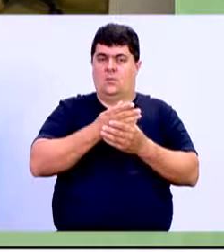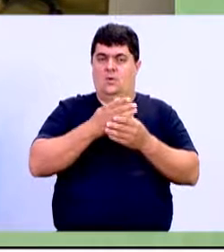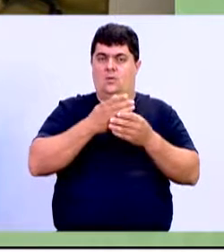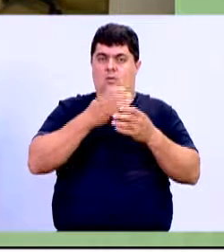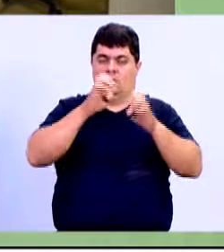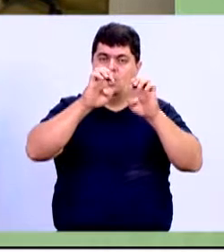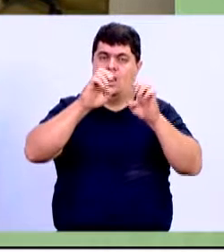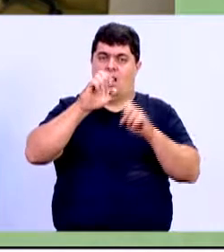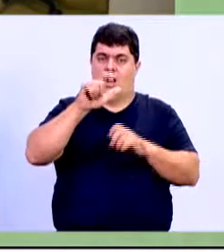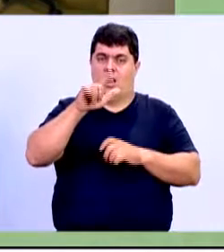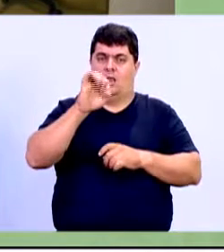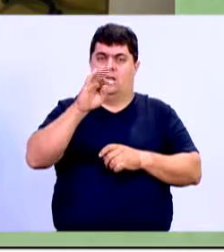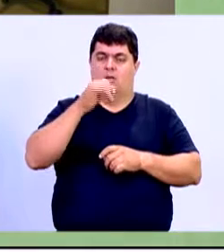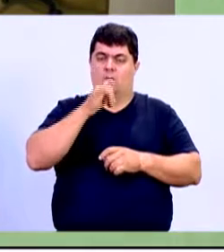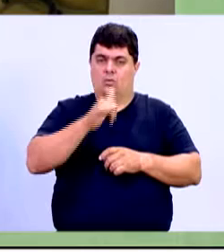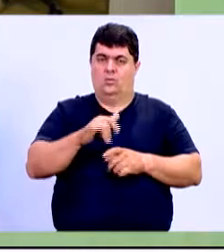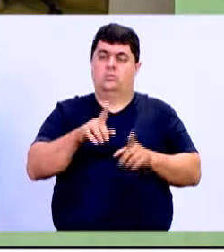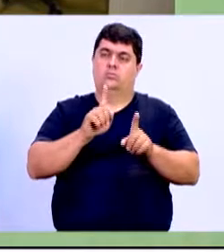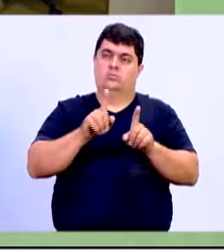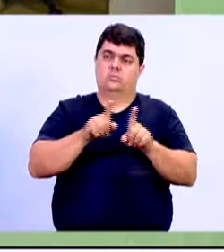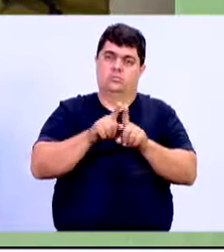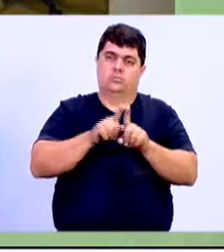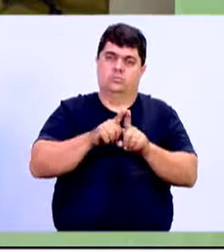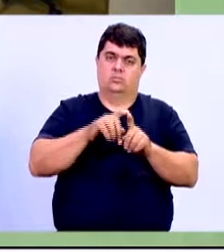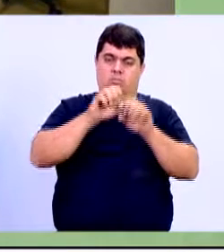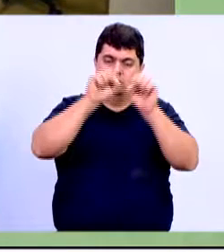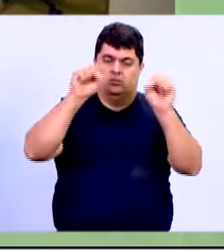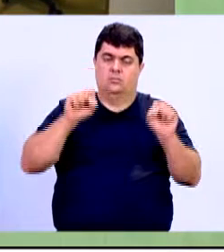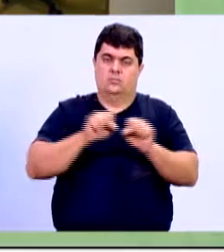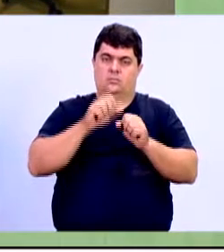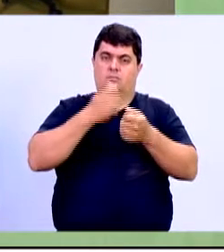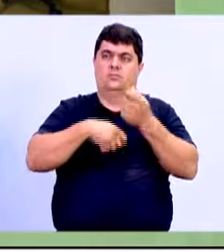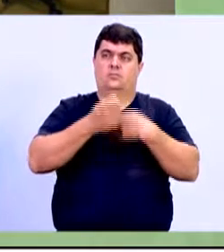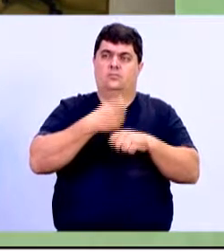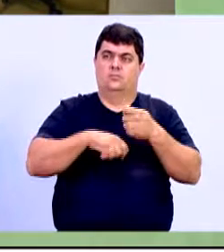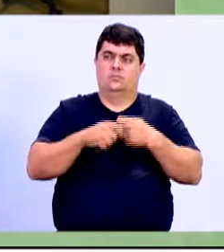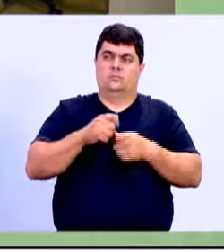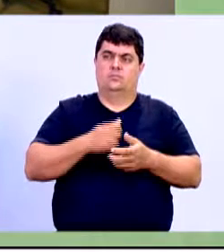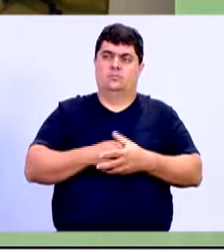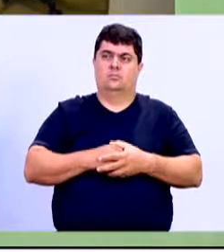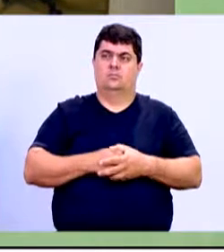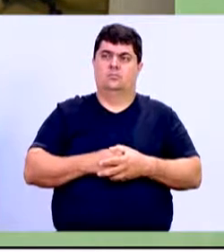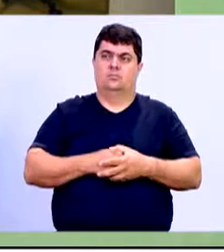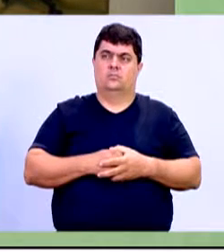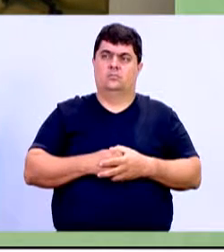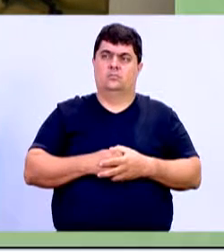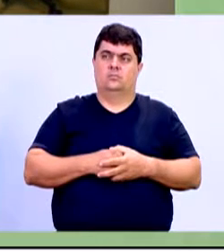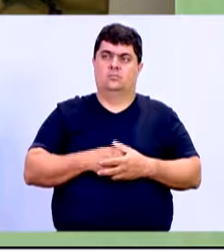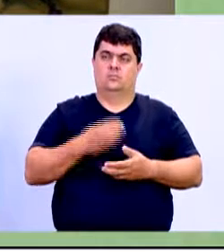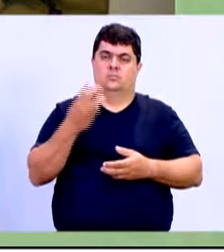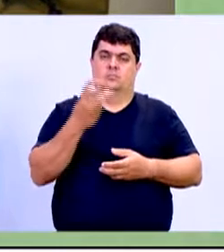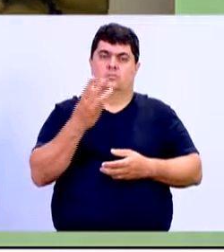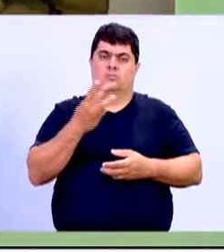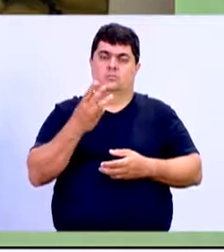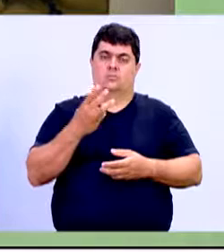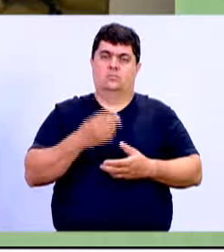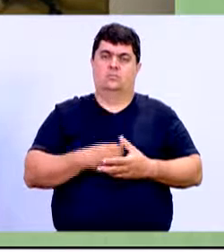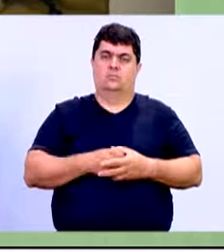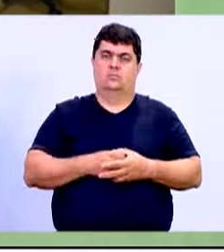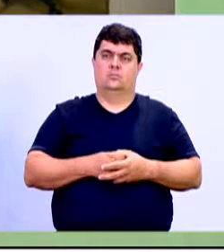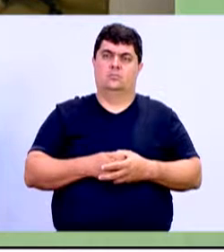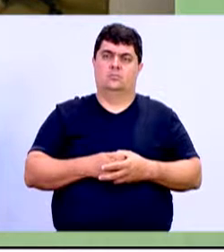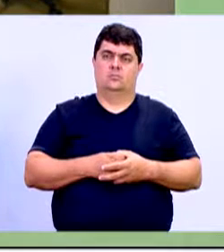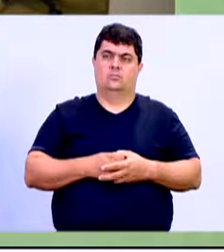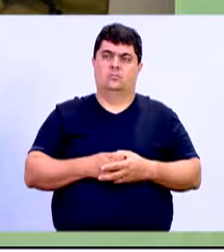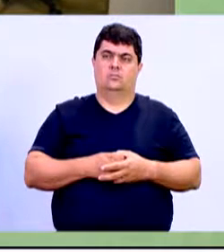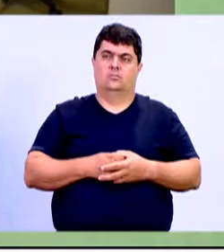time aqui é o pessoal que trabalha com os sistemas administrativos e esse pessoal que trabalha aqui é o